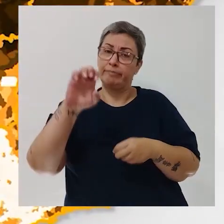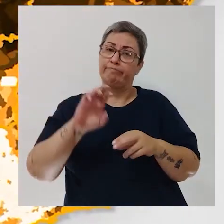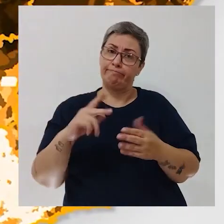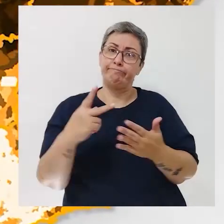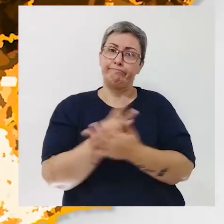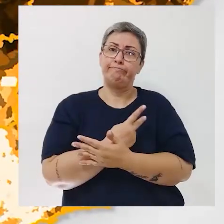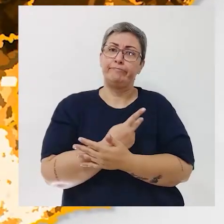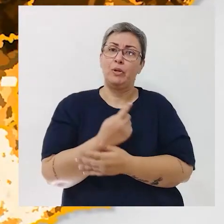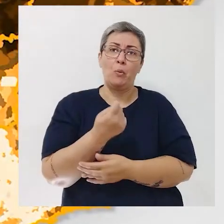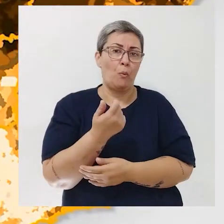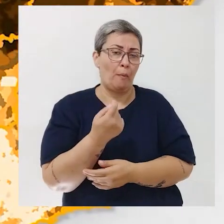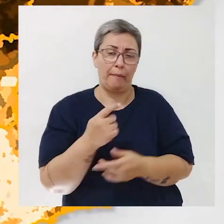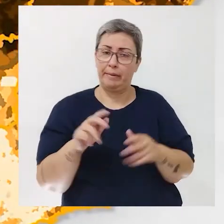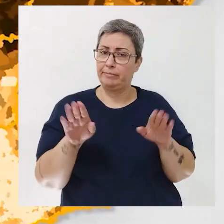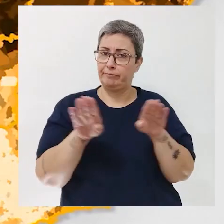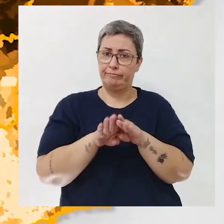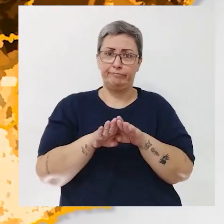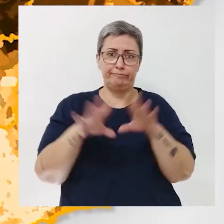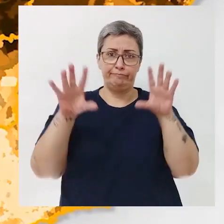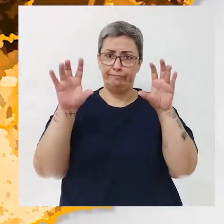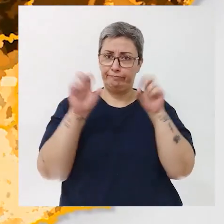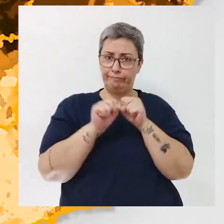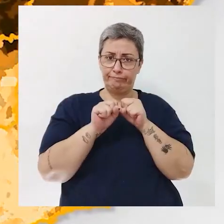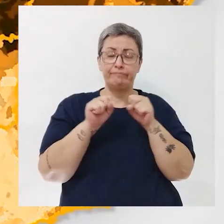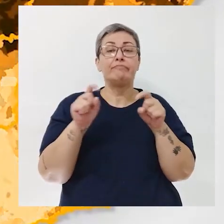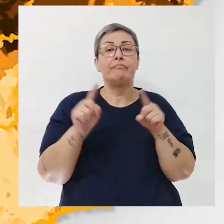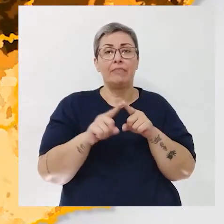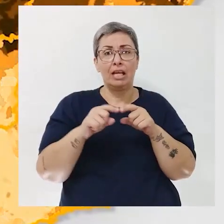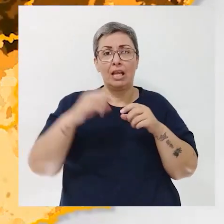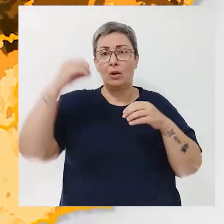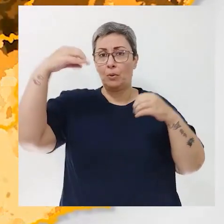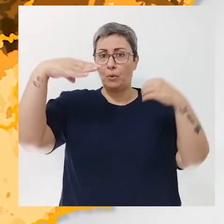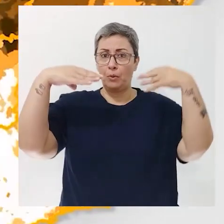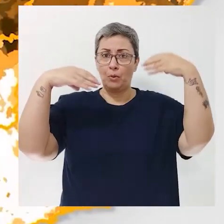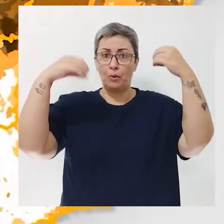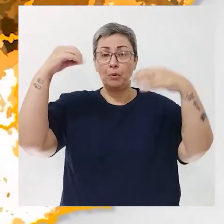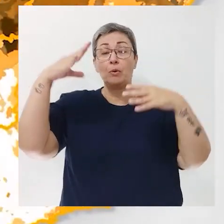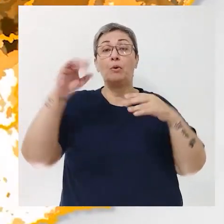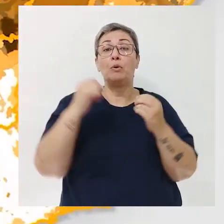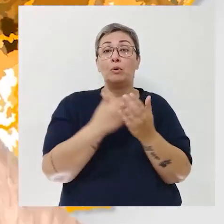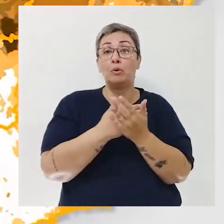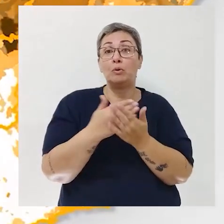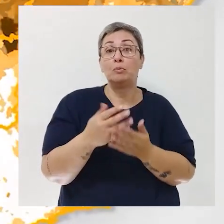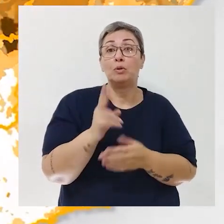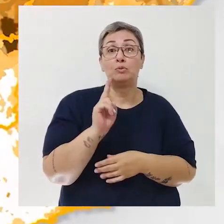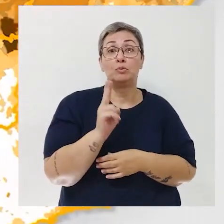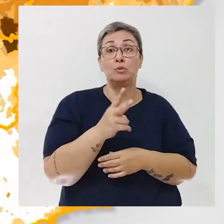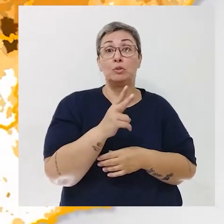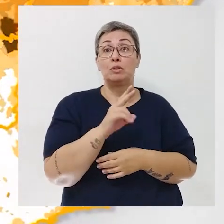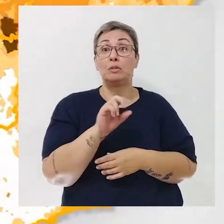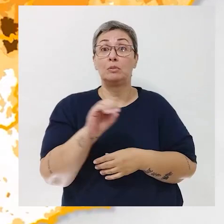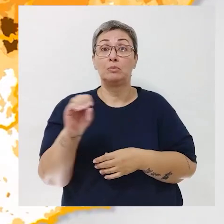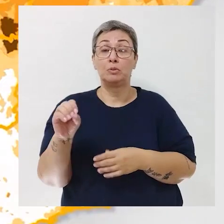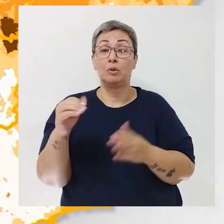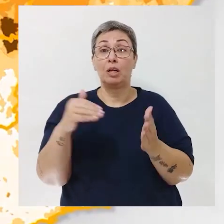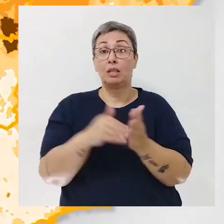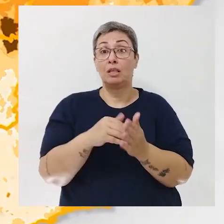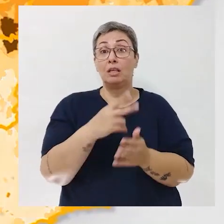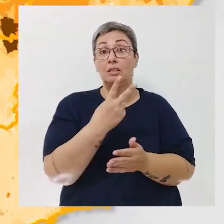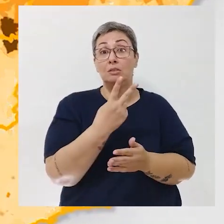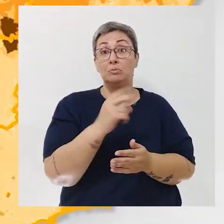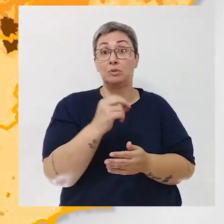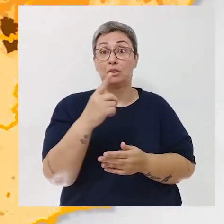aí era ainda quase a mesma escuridão. Lá, as luzes passaram a se acender nos anos 2000, até que,